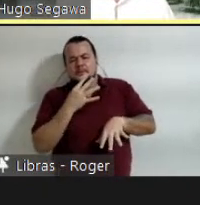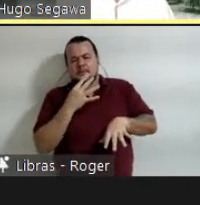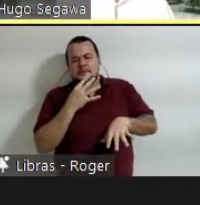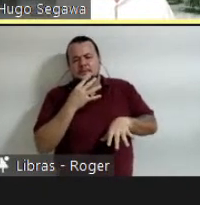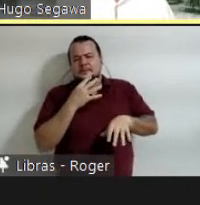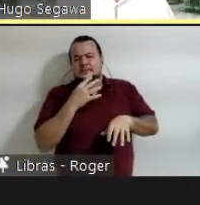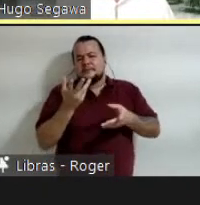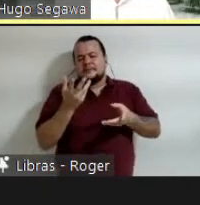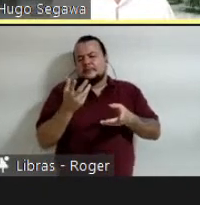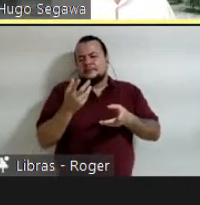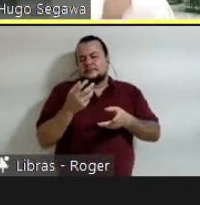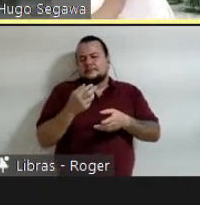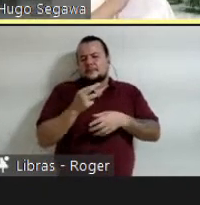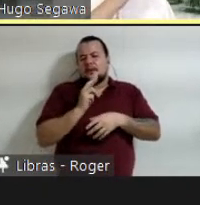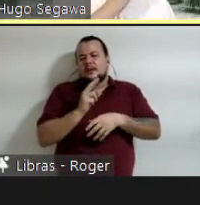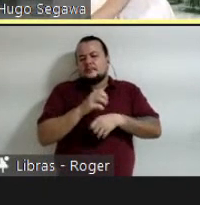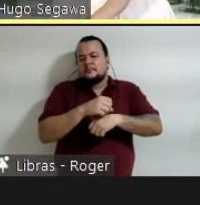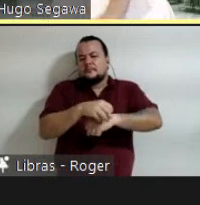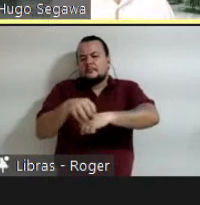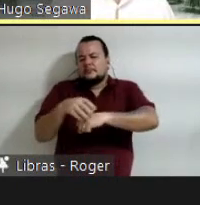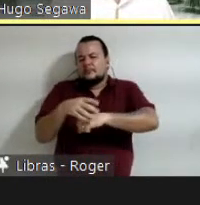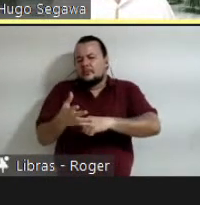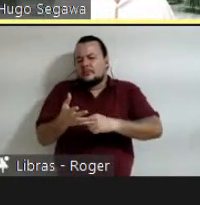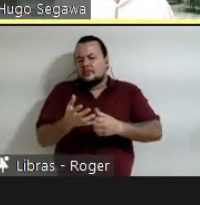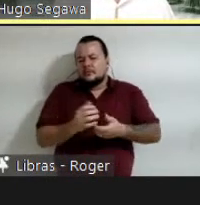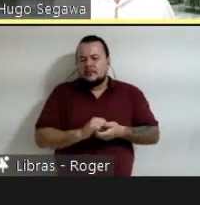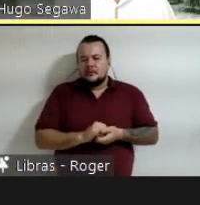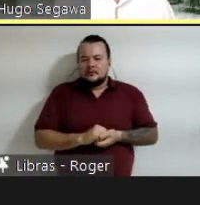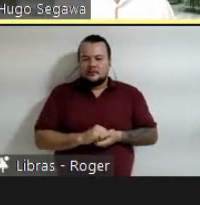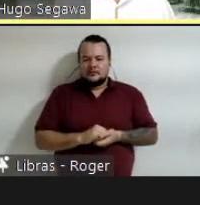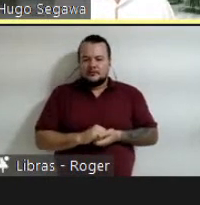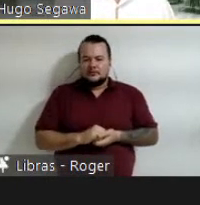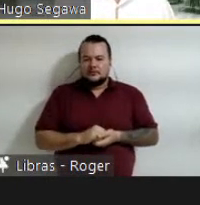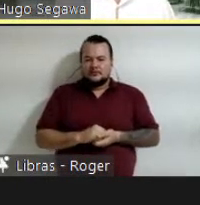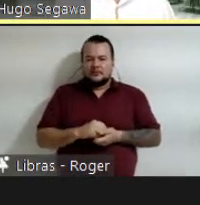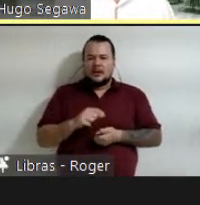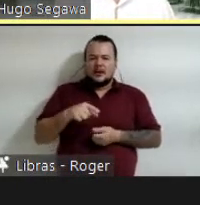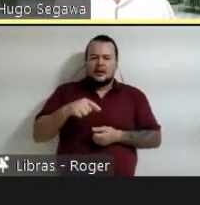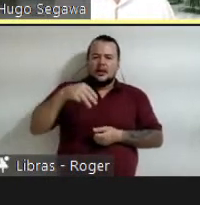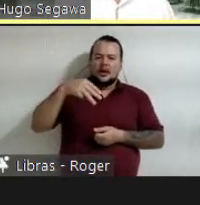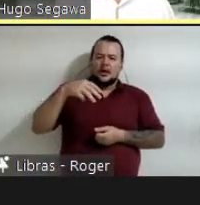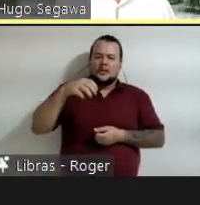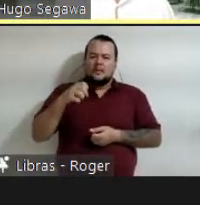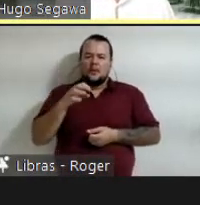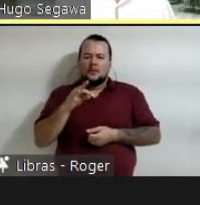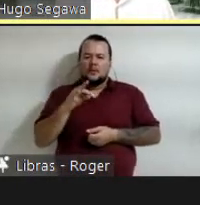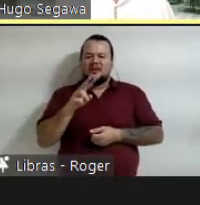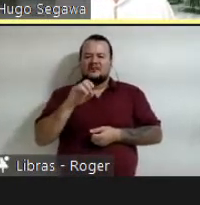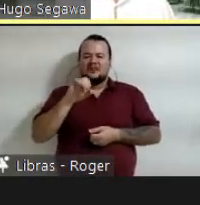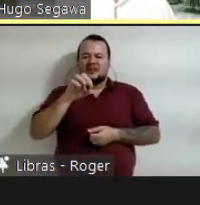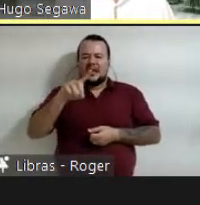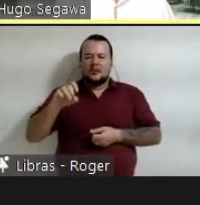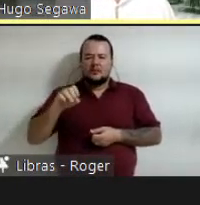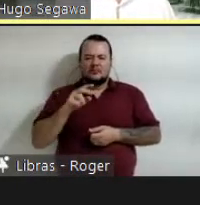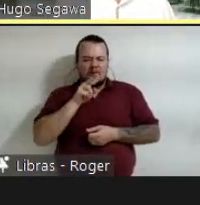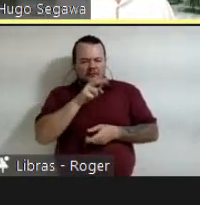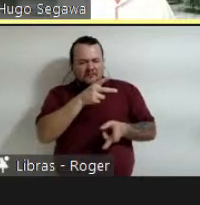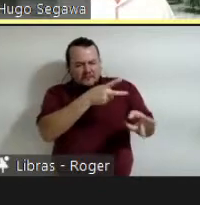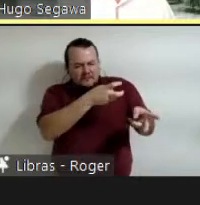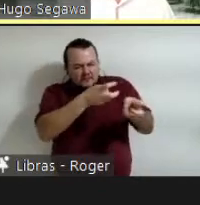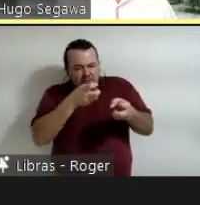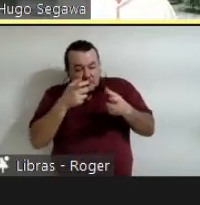né? O Raul Sichero, em Montevidéu, foi um arquiteto que olhava com muita atenção e dialogava com a arquitetura